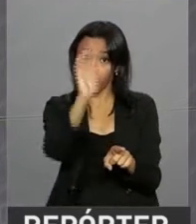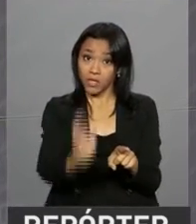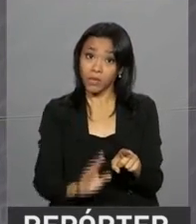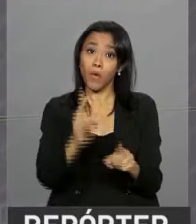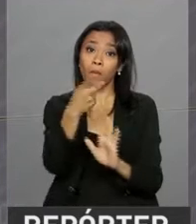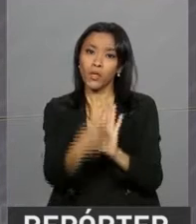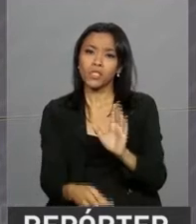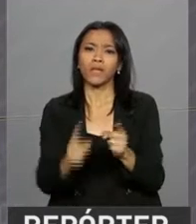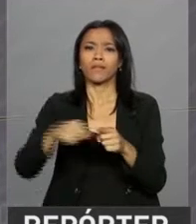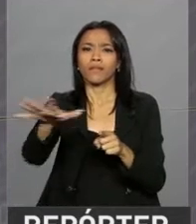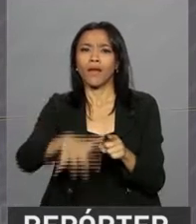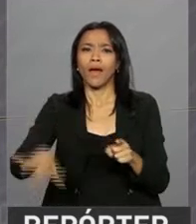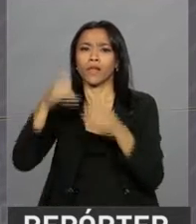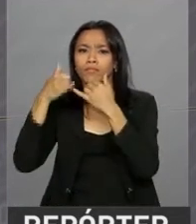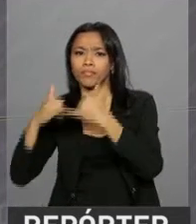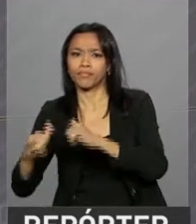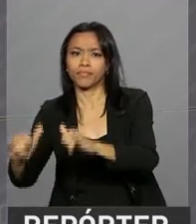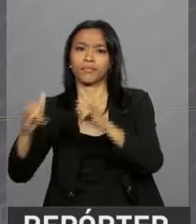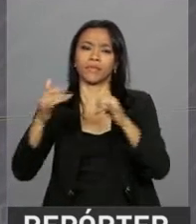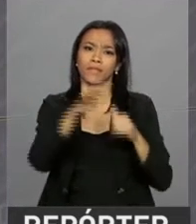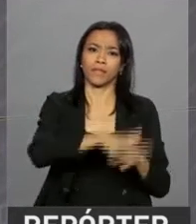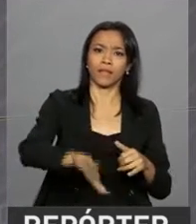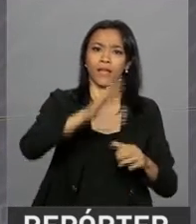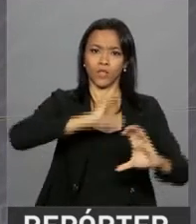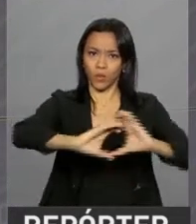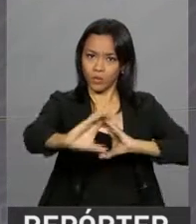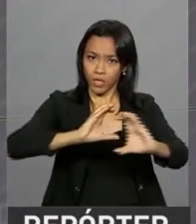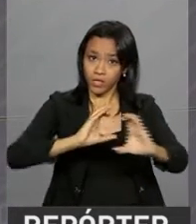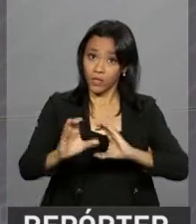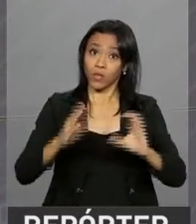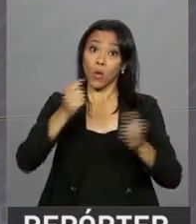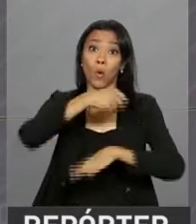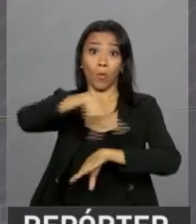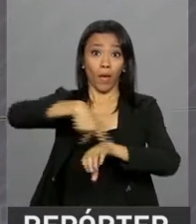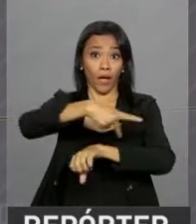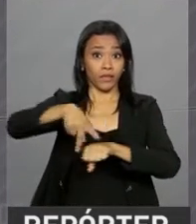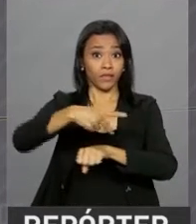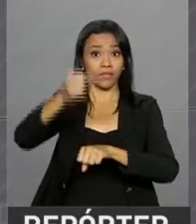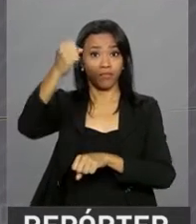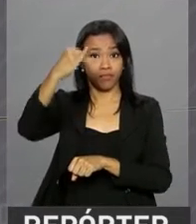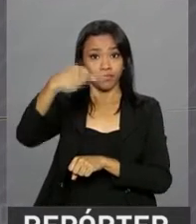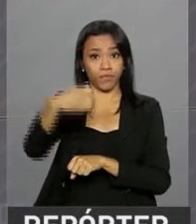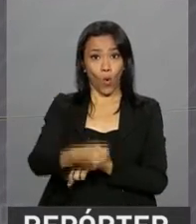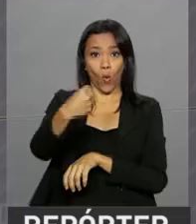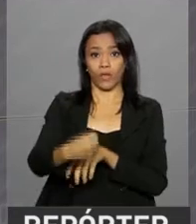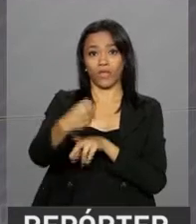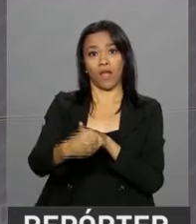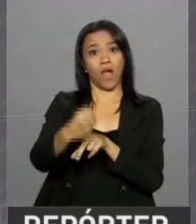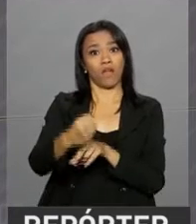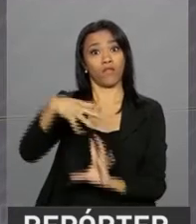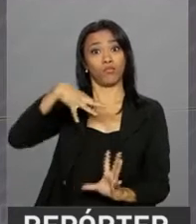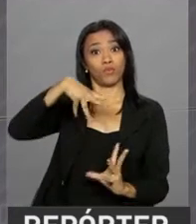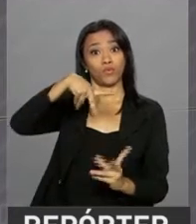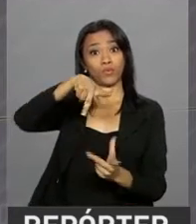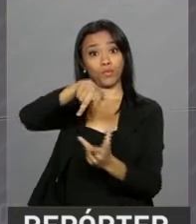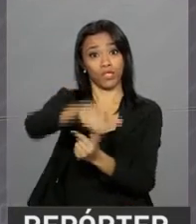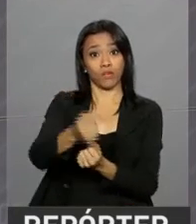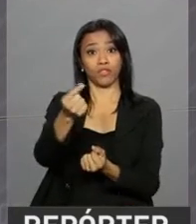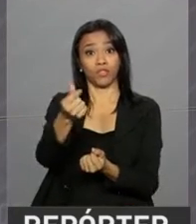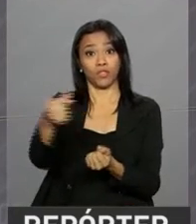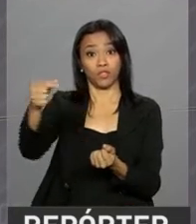setores como energia e telecomunicações o país ocupa hoje a oitava posição mundial de investimentos